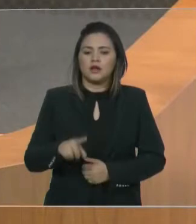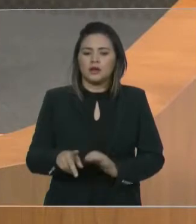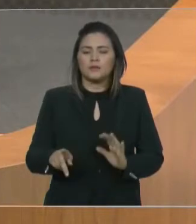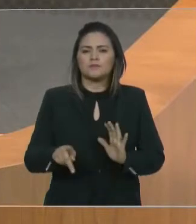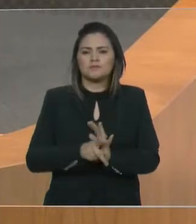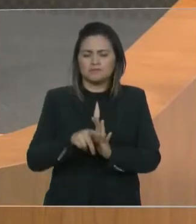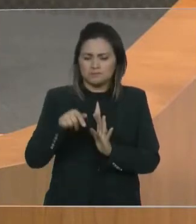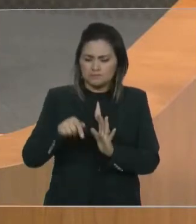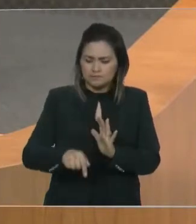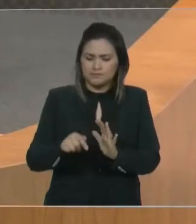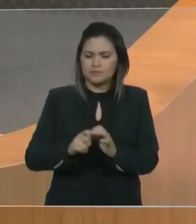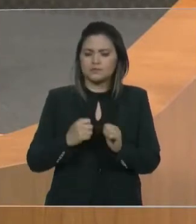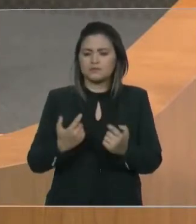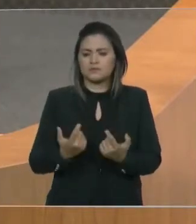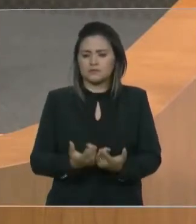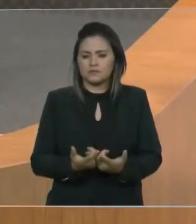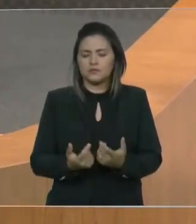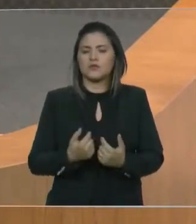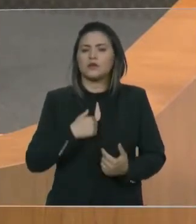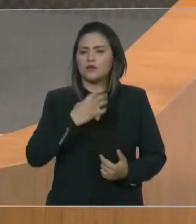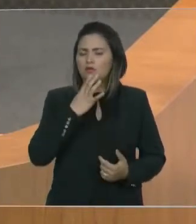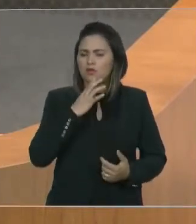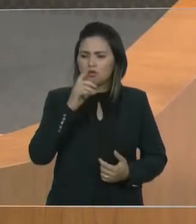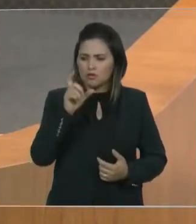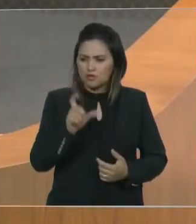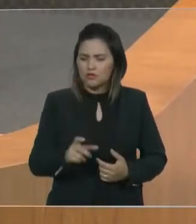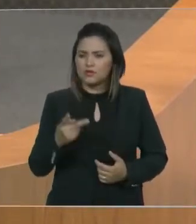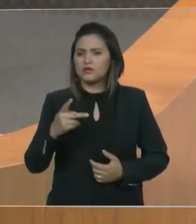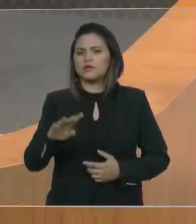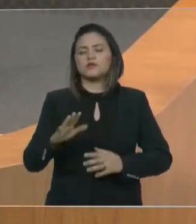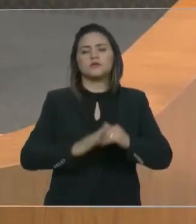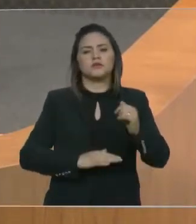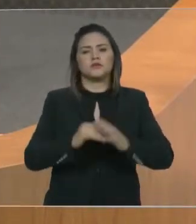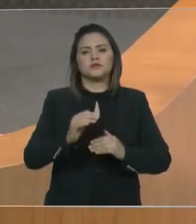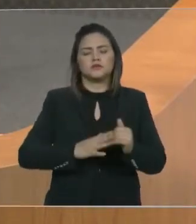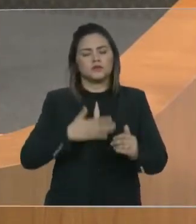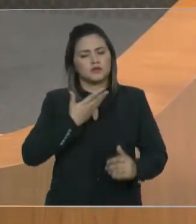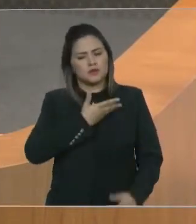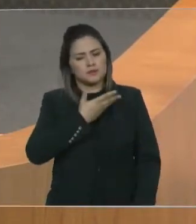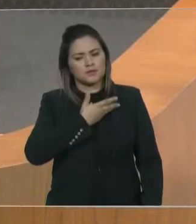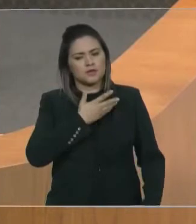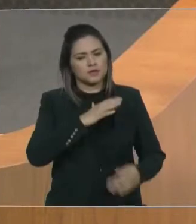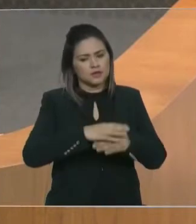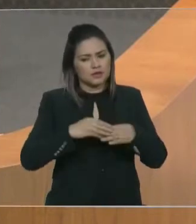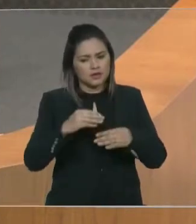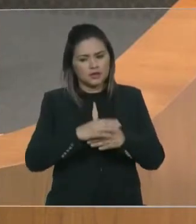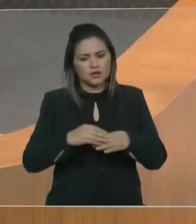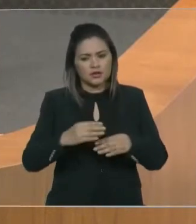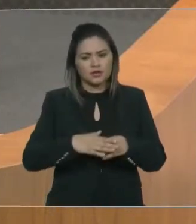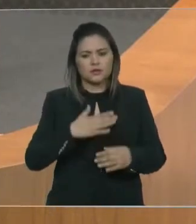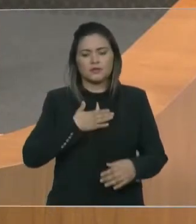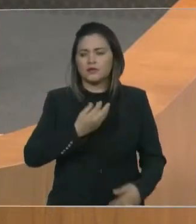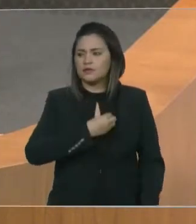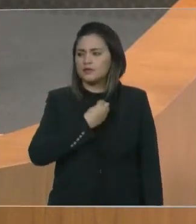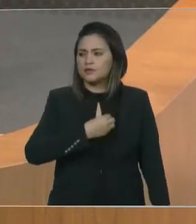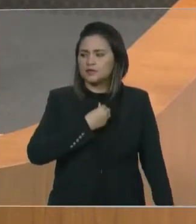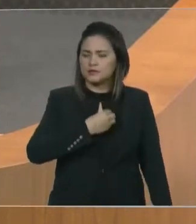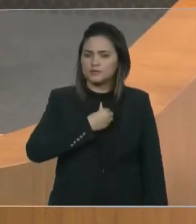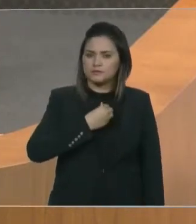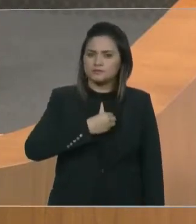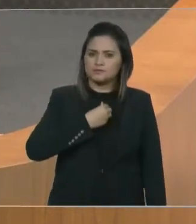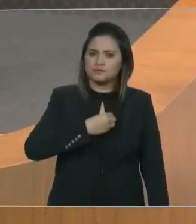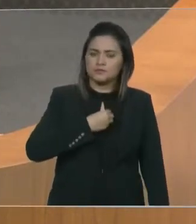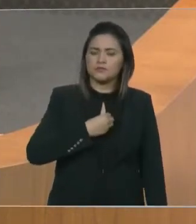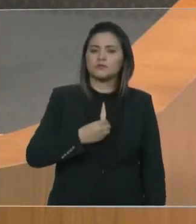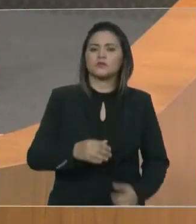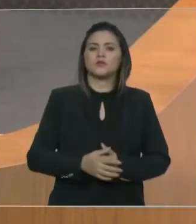Mas fiquem certos que meu abraço, meu reconhecimento, minha amizade, meu carinho por vocês, ao longo de minha vida, quando tive a oportunidade de ser primeiro